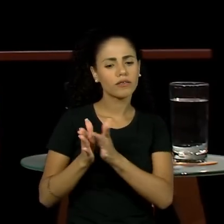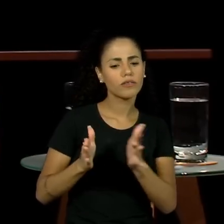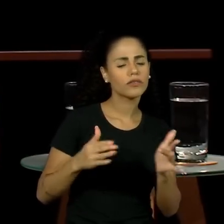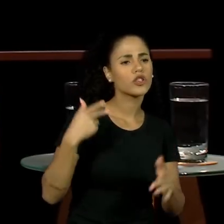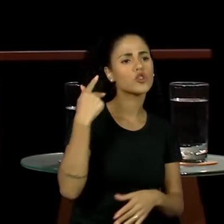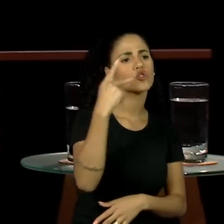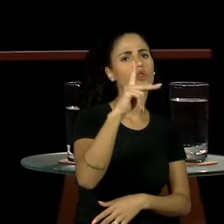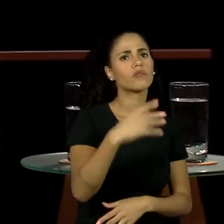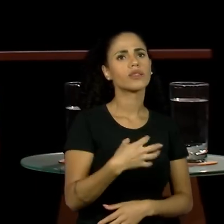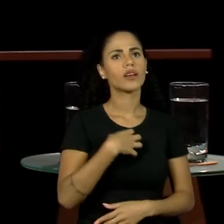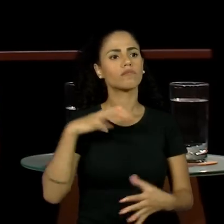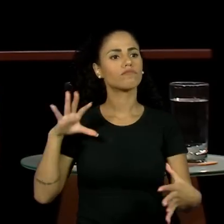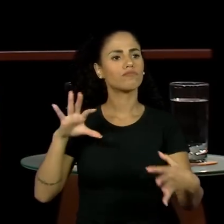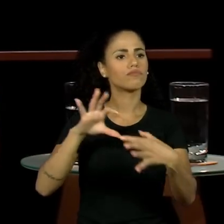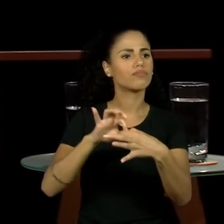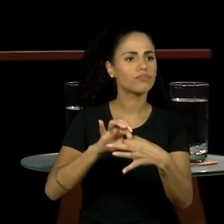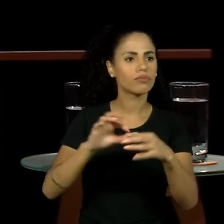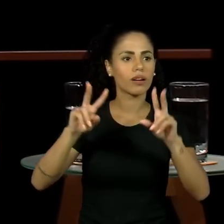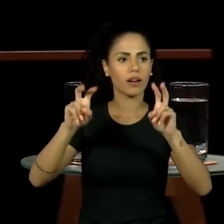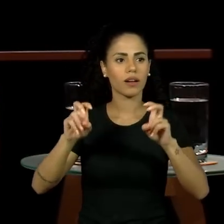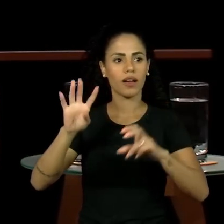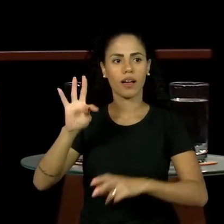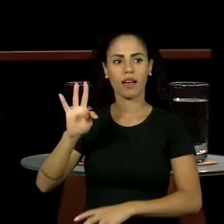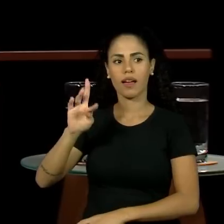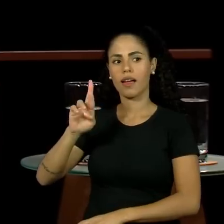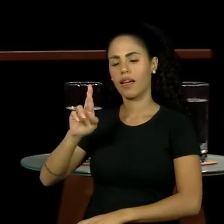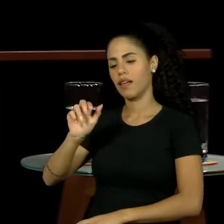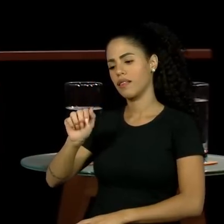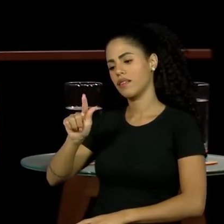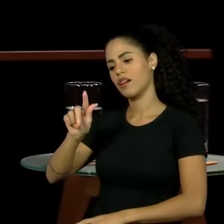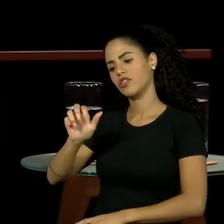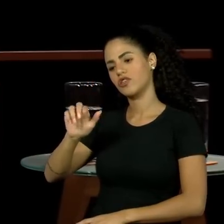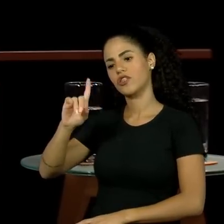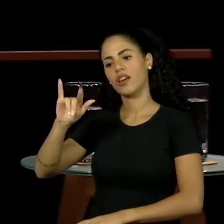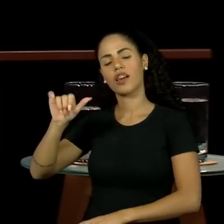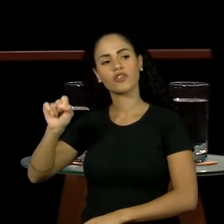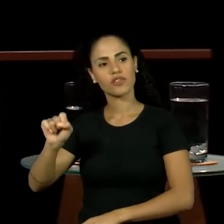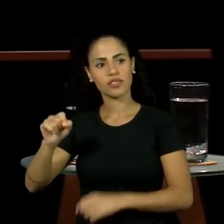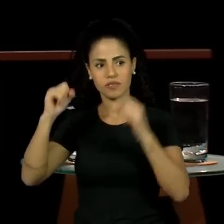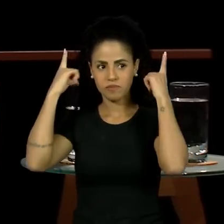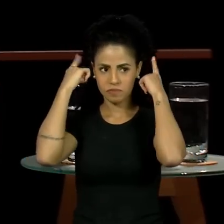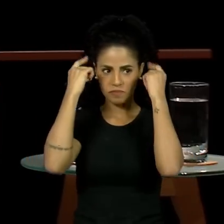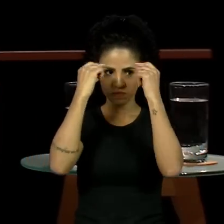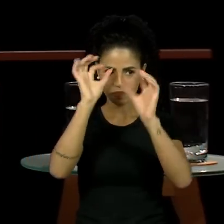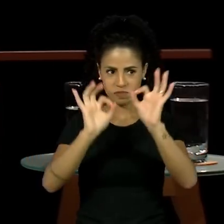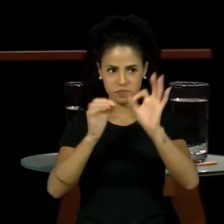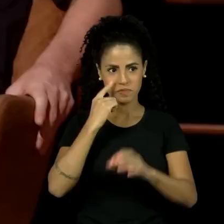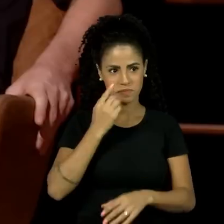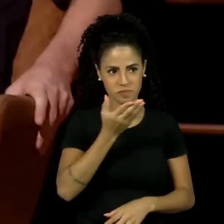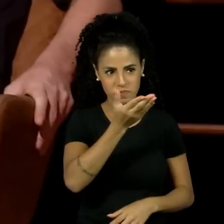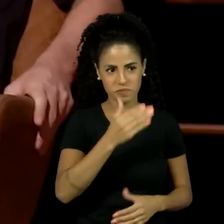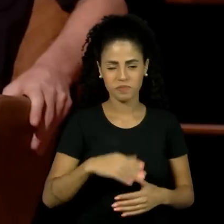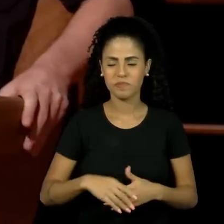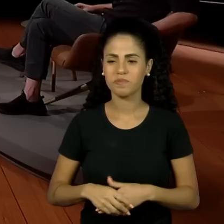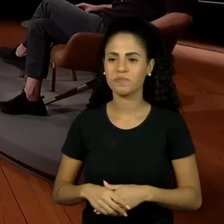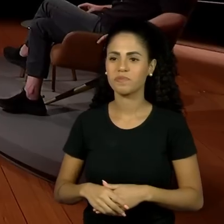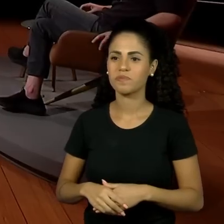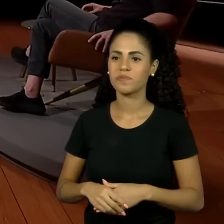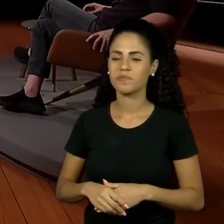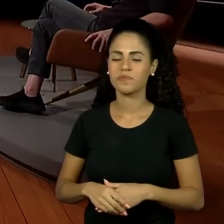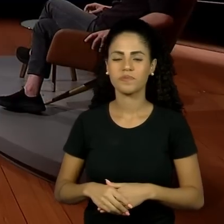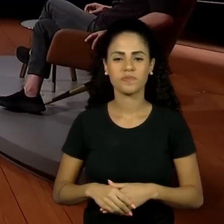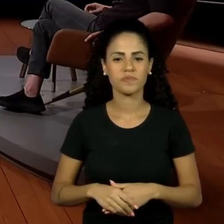você tem uma forte ligação com as tragédias gregas, né? Então, a gente preparou um quadro sobre elas para você ver.